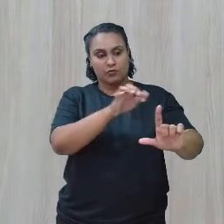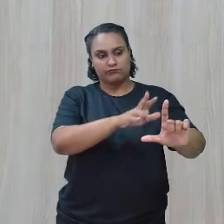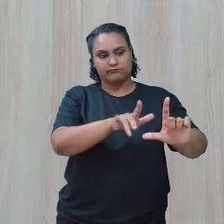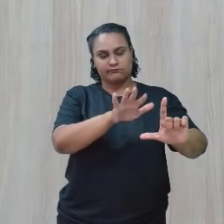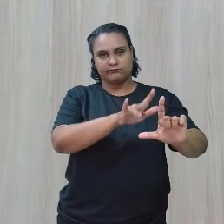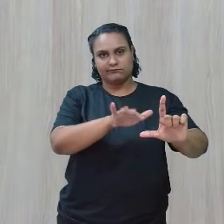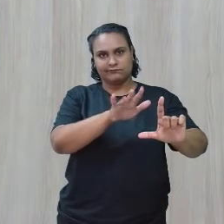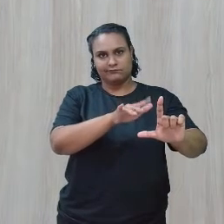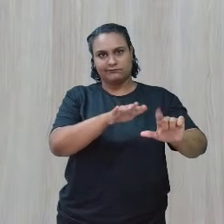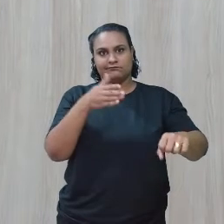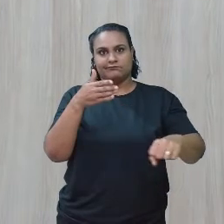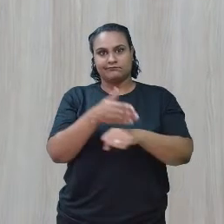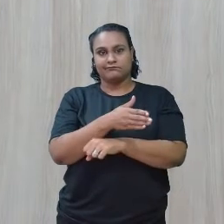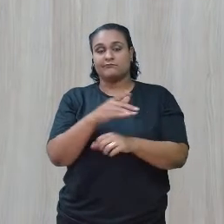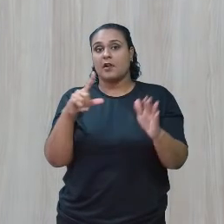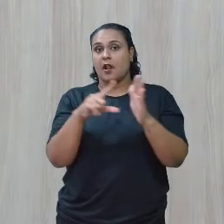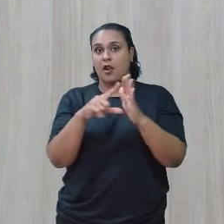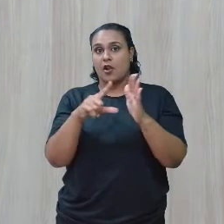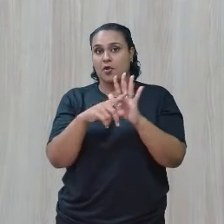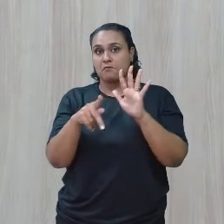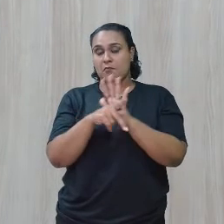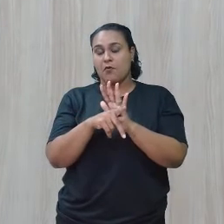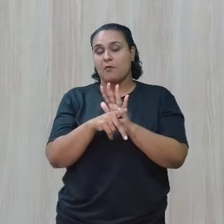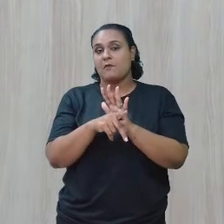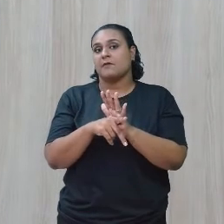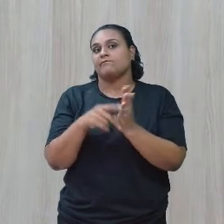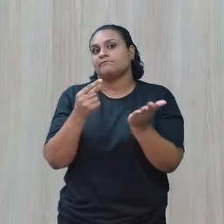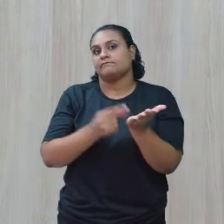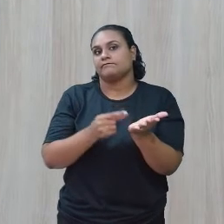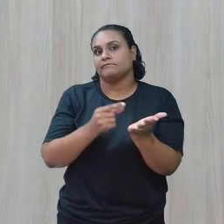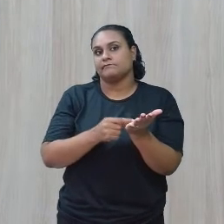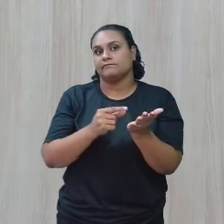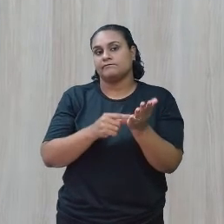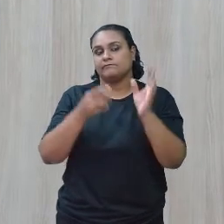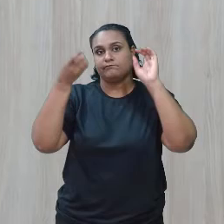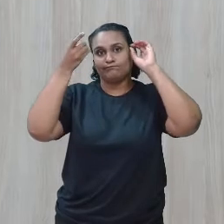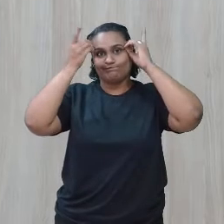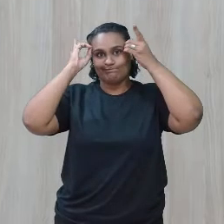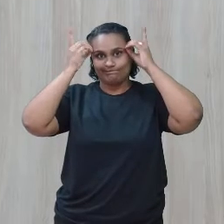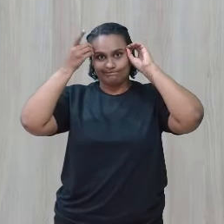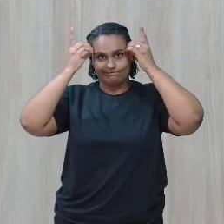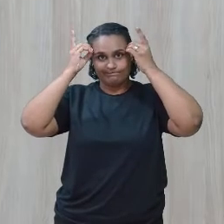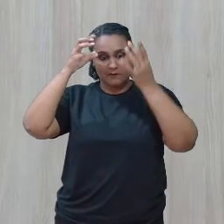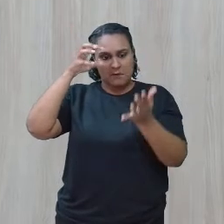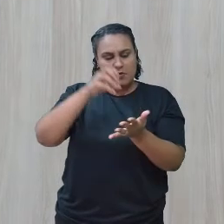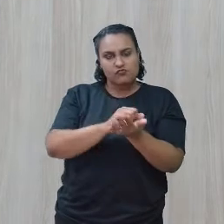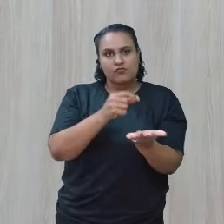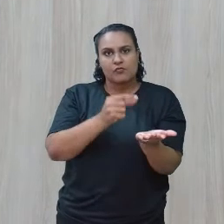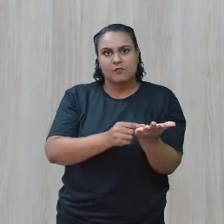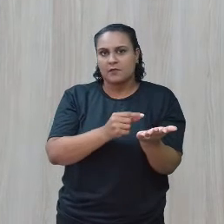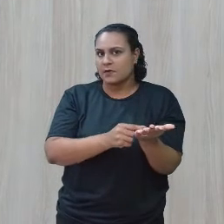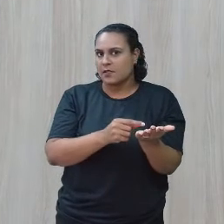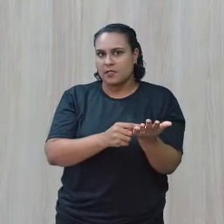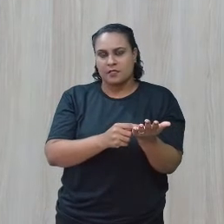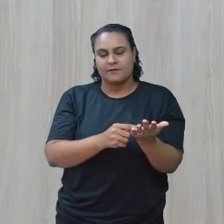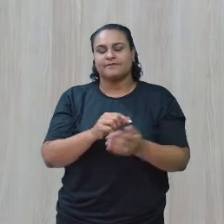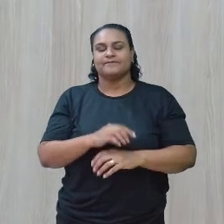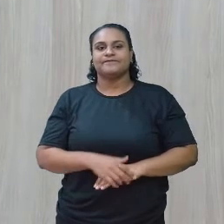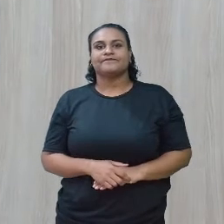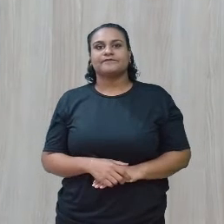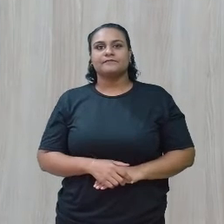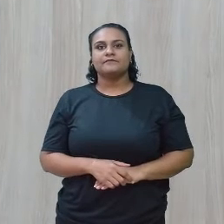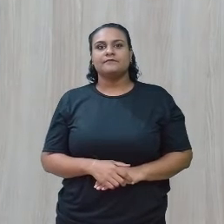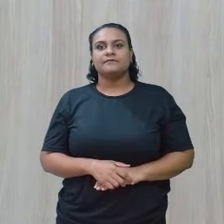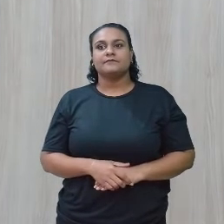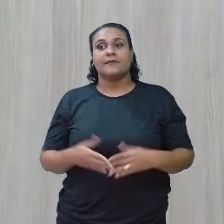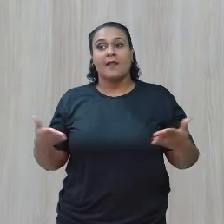vai te levar para a loja de aplicativos da Android, onde você vai baixar o aplicativo, fazer a instalação, tá certo? O